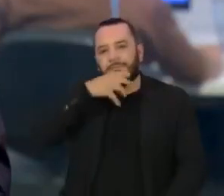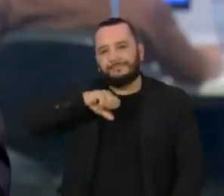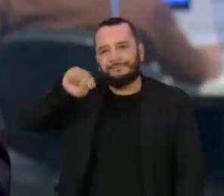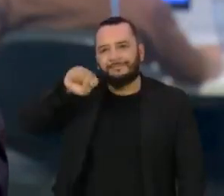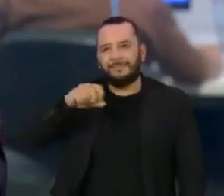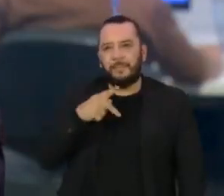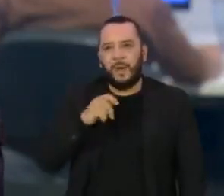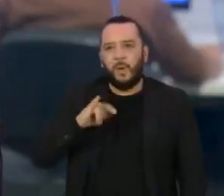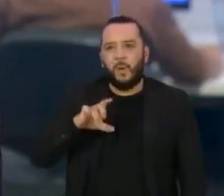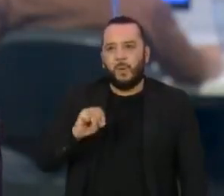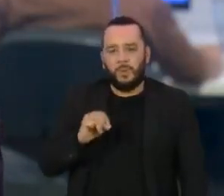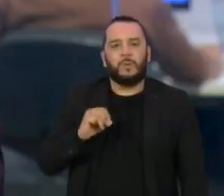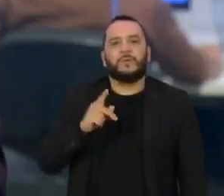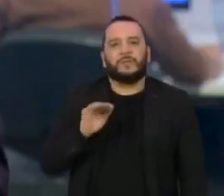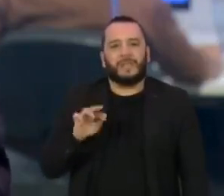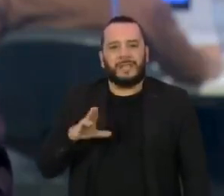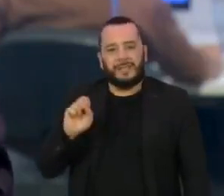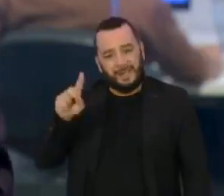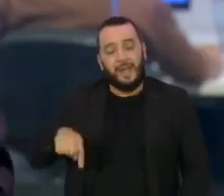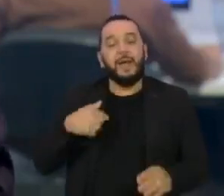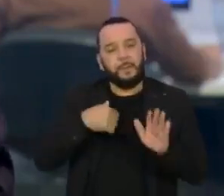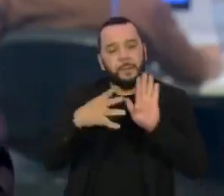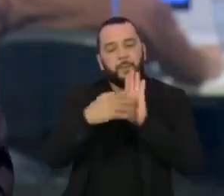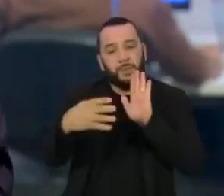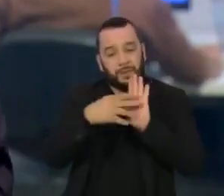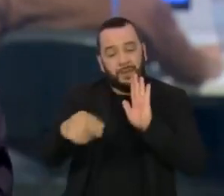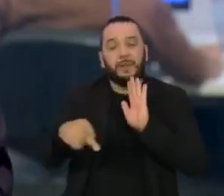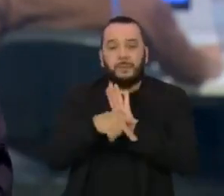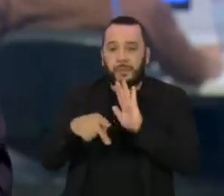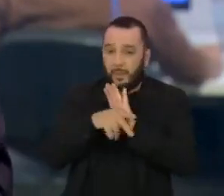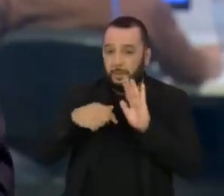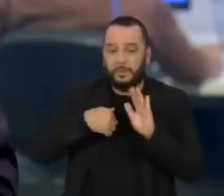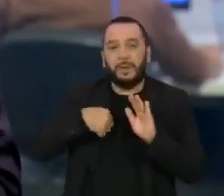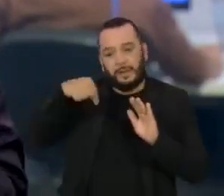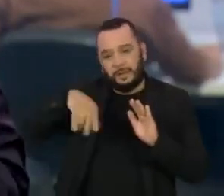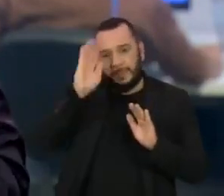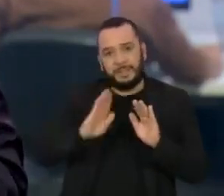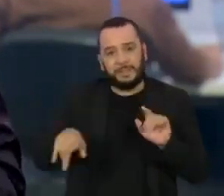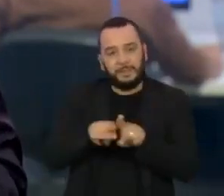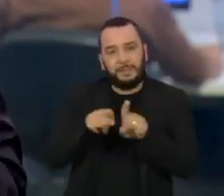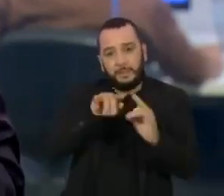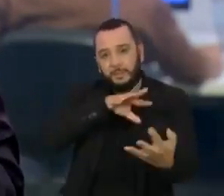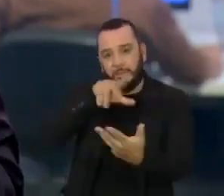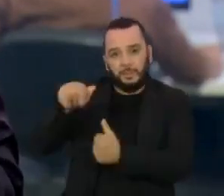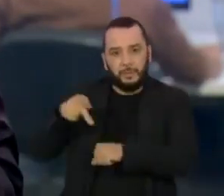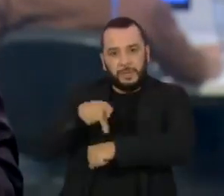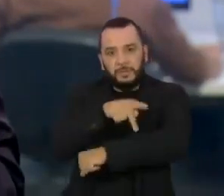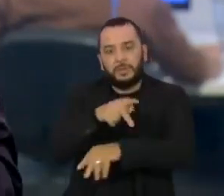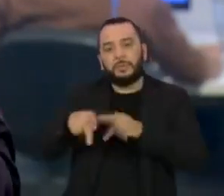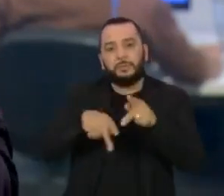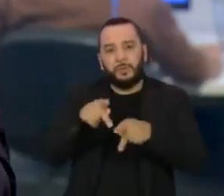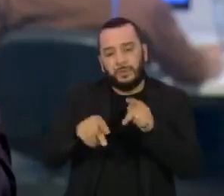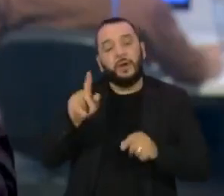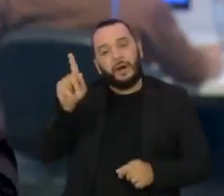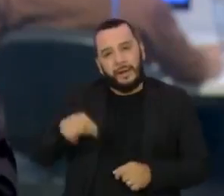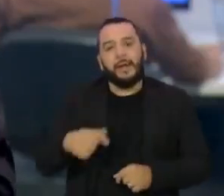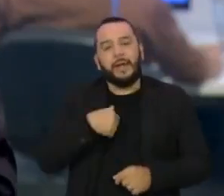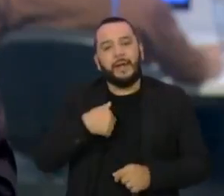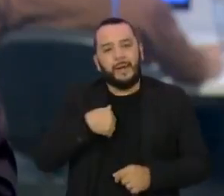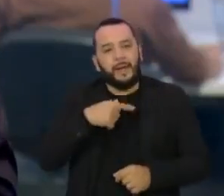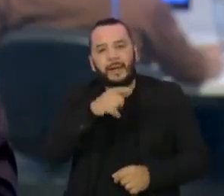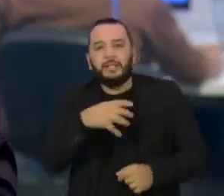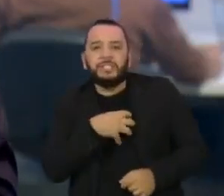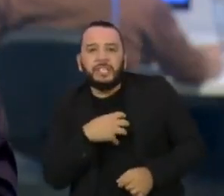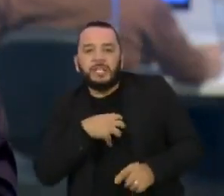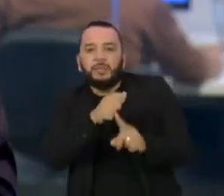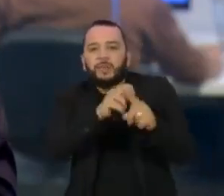referência nacional e internacional na chamada pedagogia popular, em que a realidade social do indivíduo é a porta de entrada para o mundo